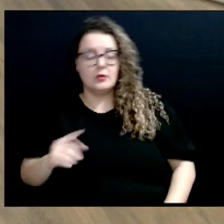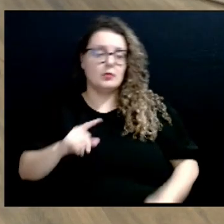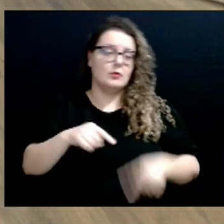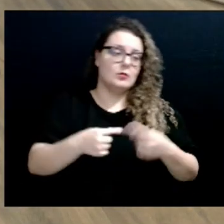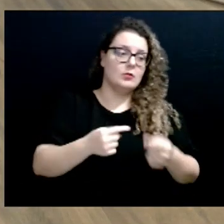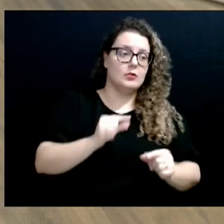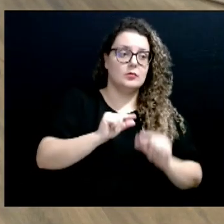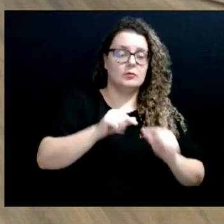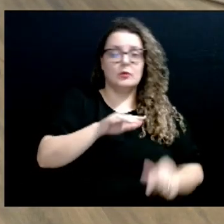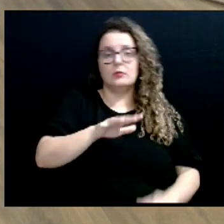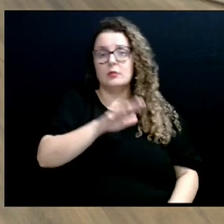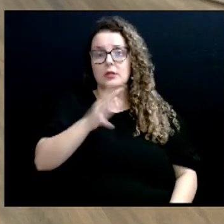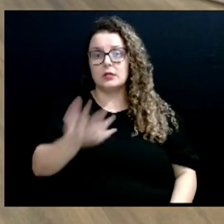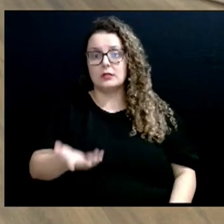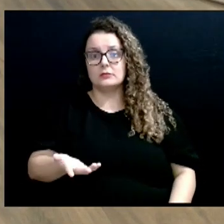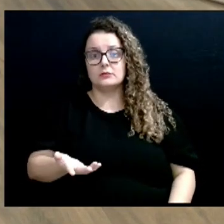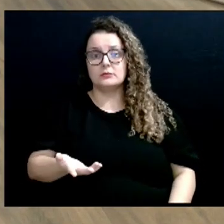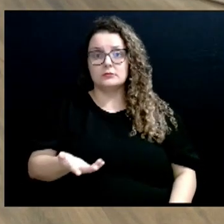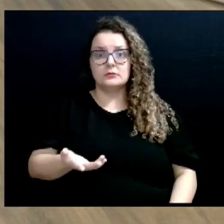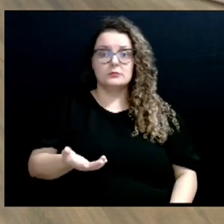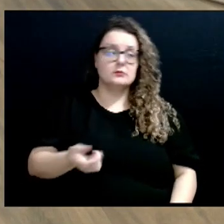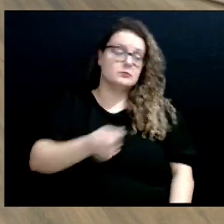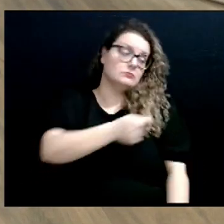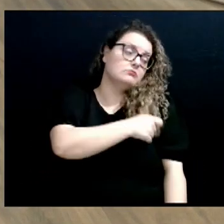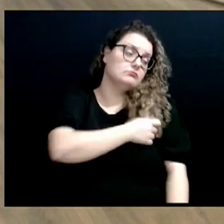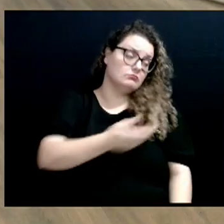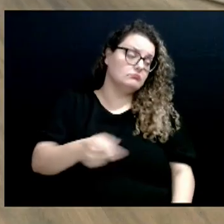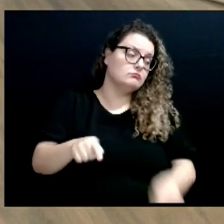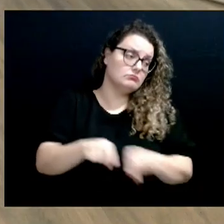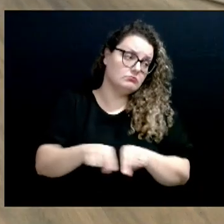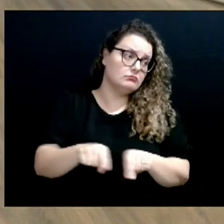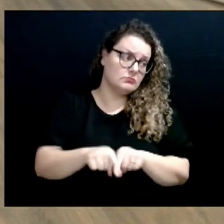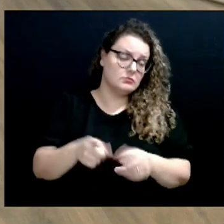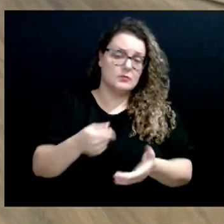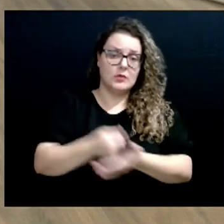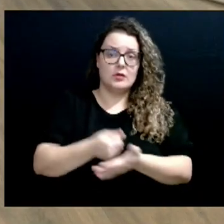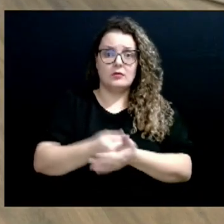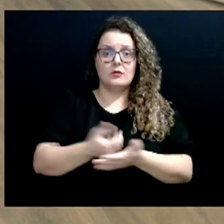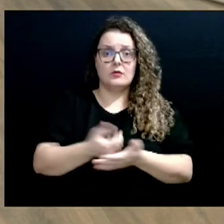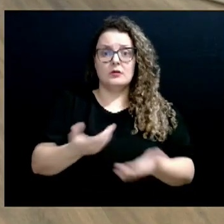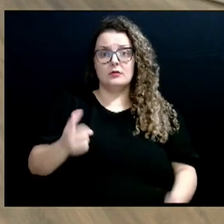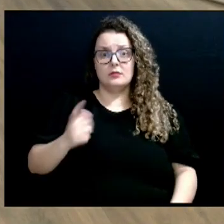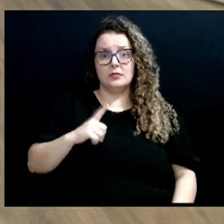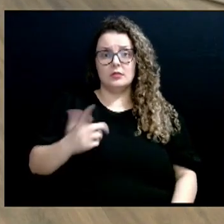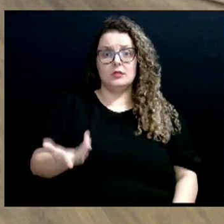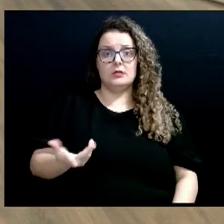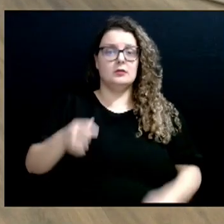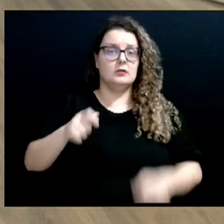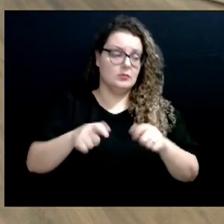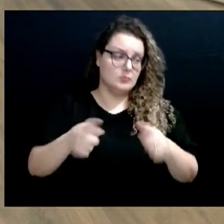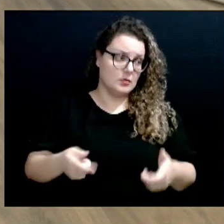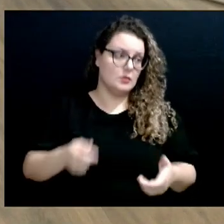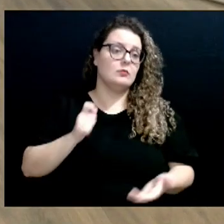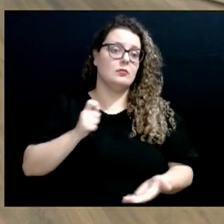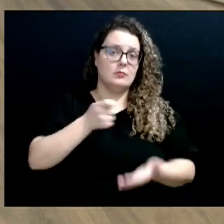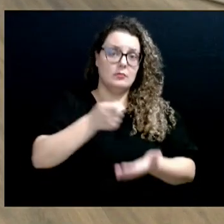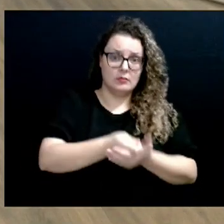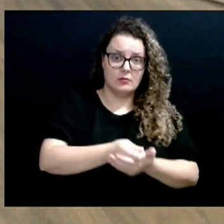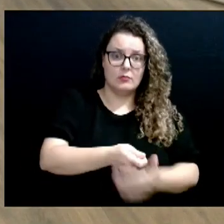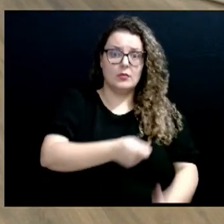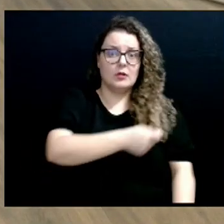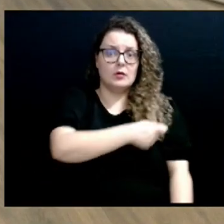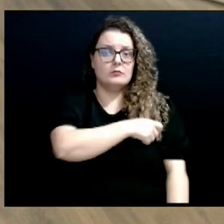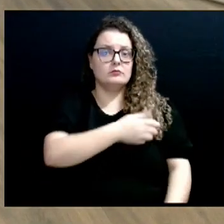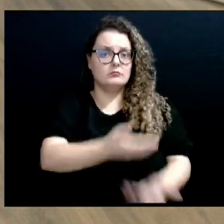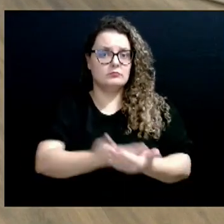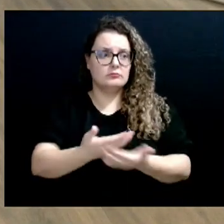caro. A questão das aulas, né, que tem essa obrigação, ainda tem, então as pessoas têm que pagar por essas aulas. Então,